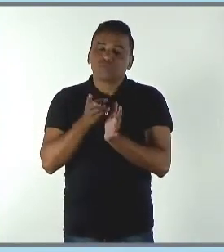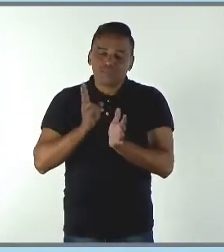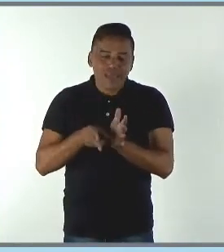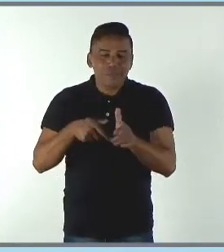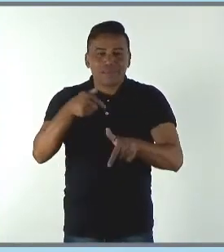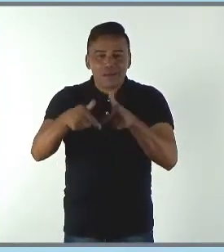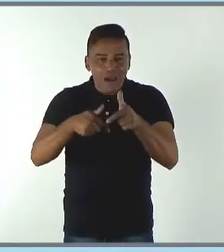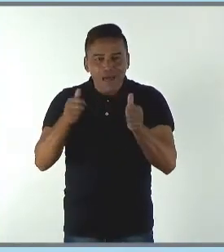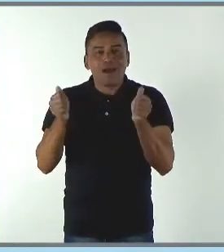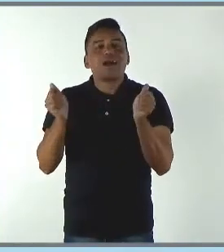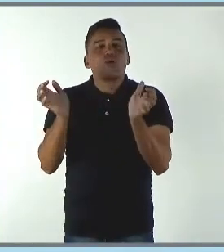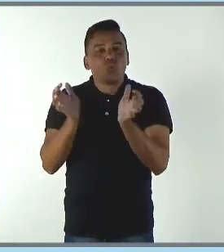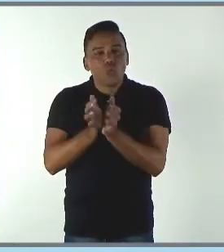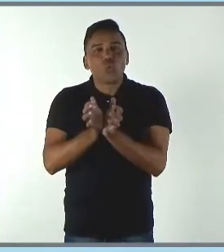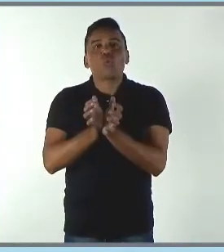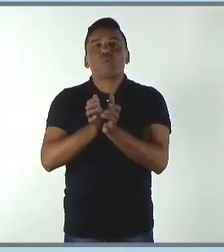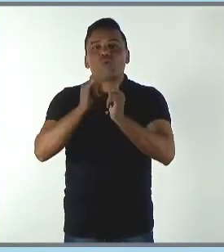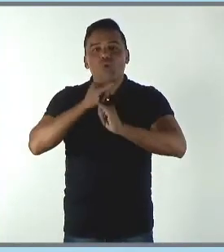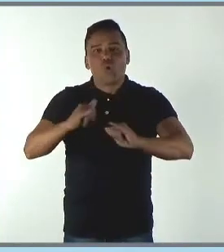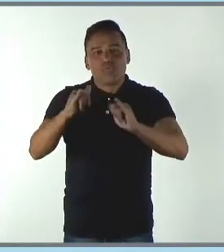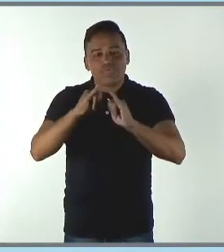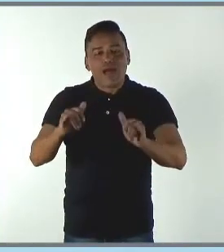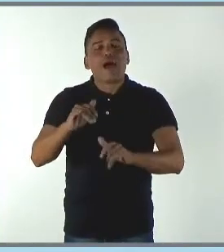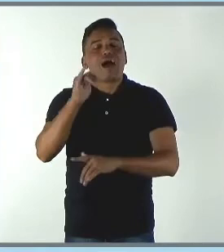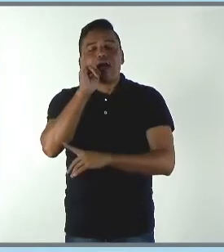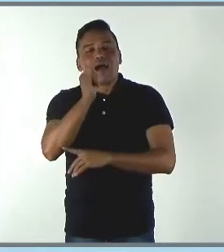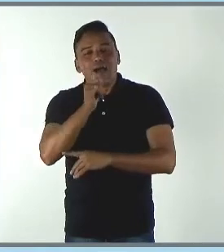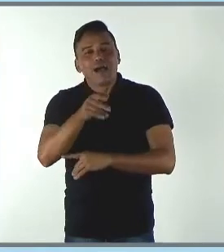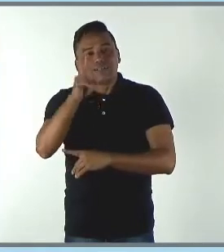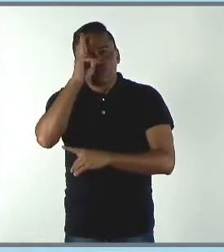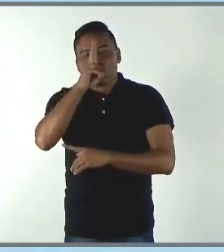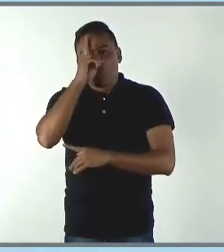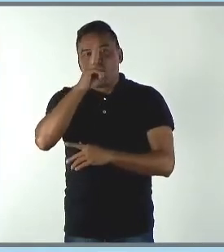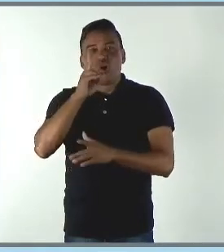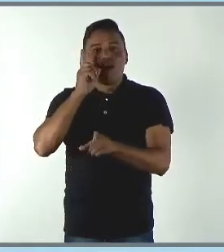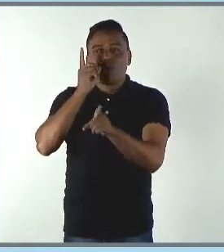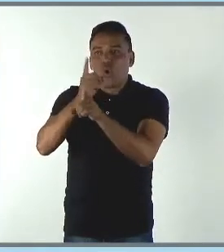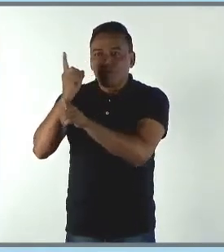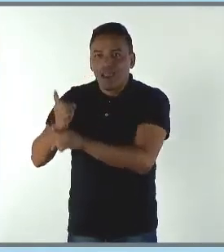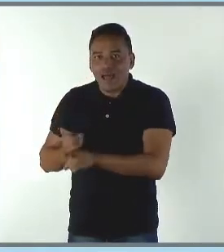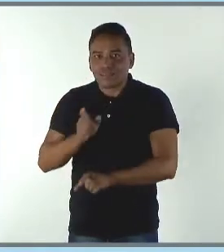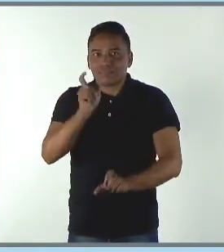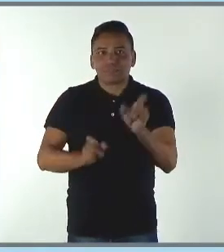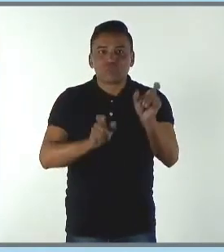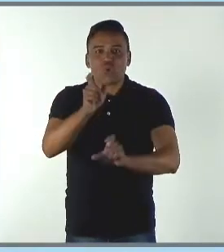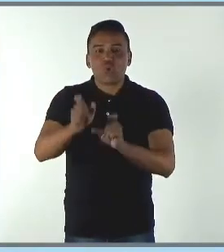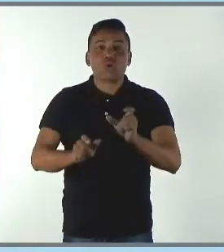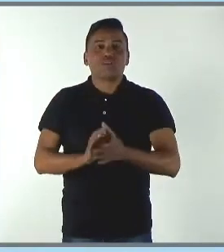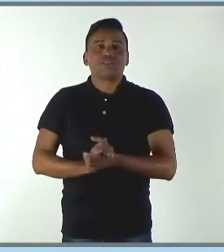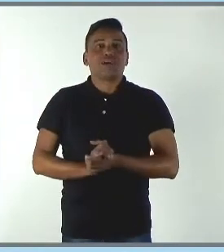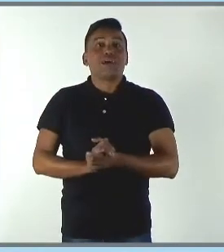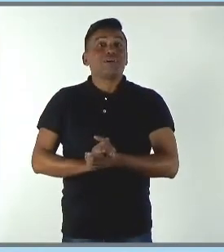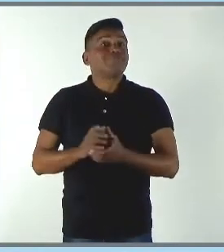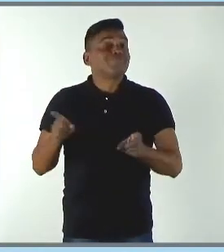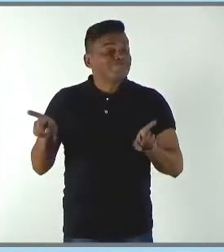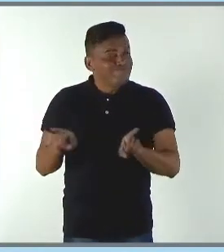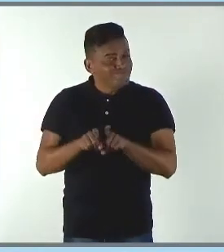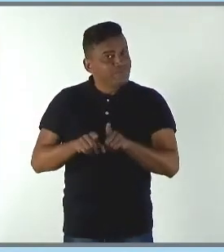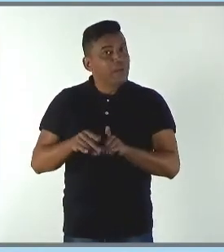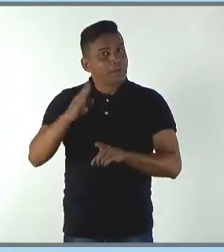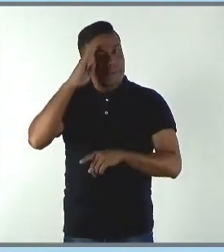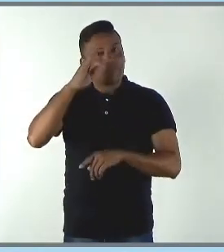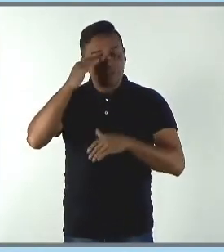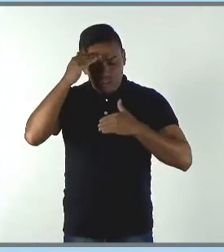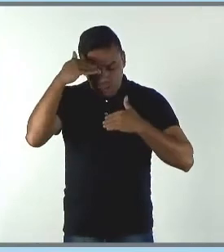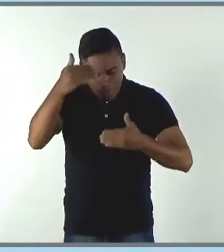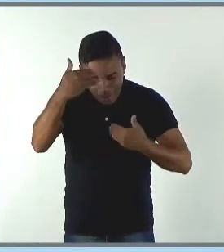contar essas histórias para a gente, né? E achar essas pessoas e homenagear essas pessoas, né?